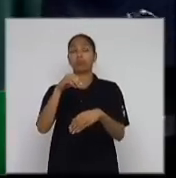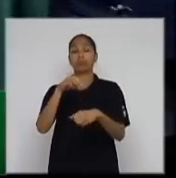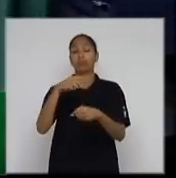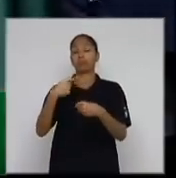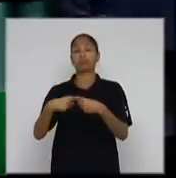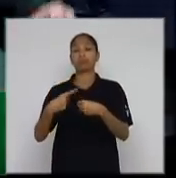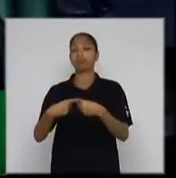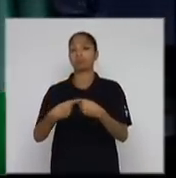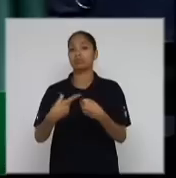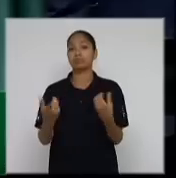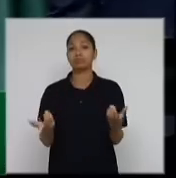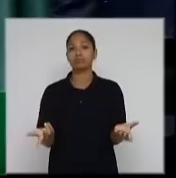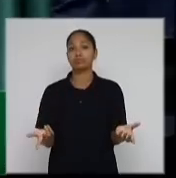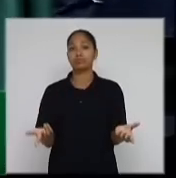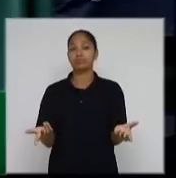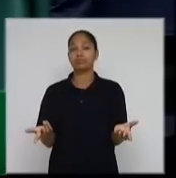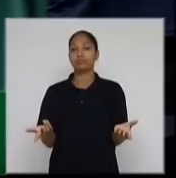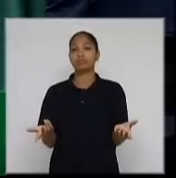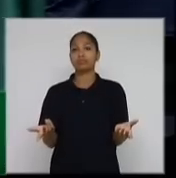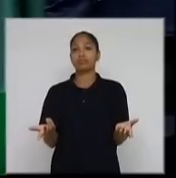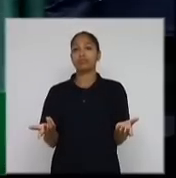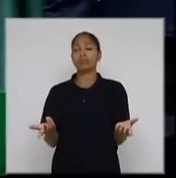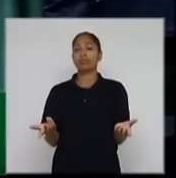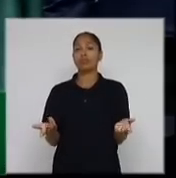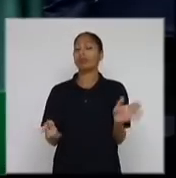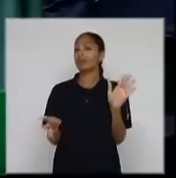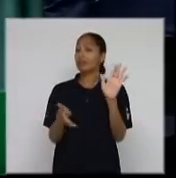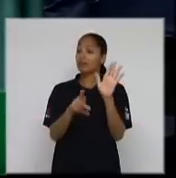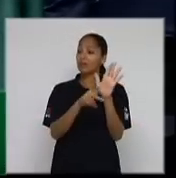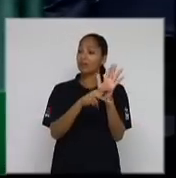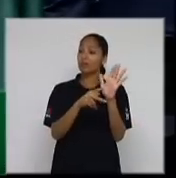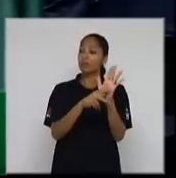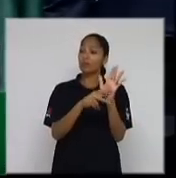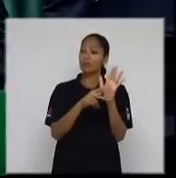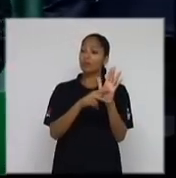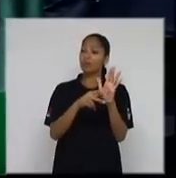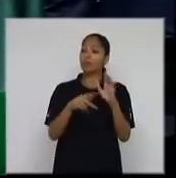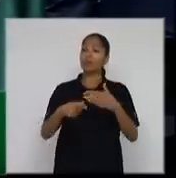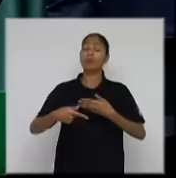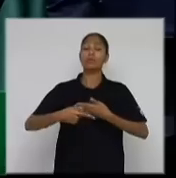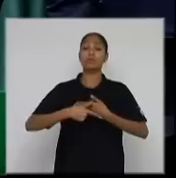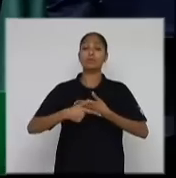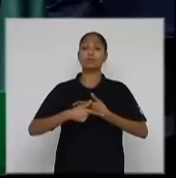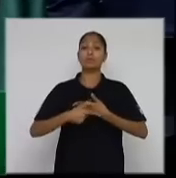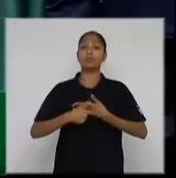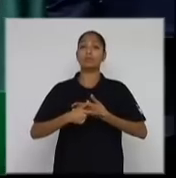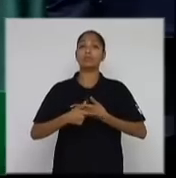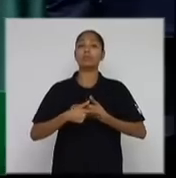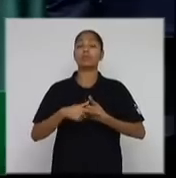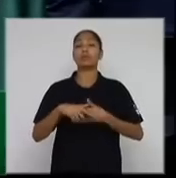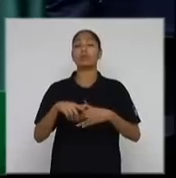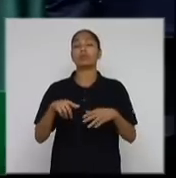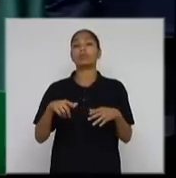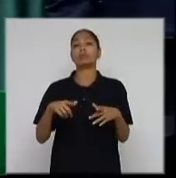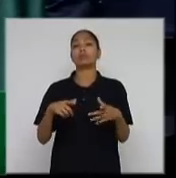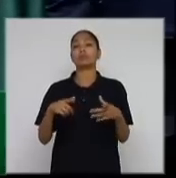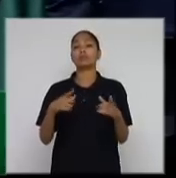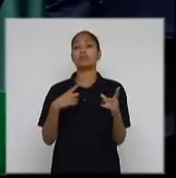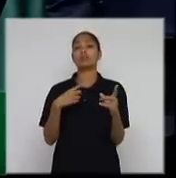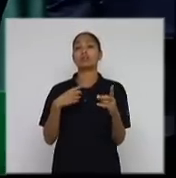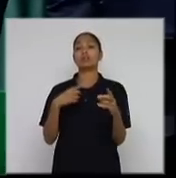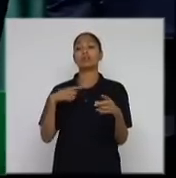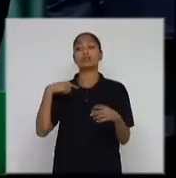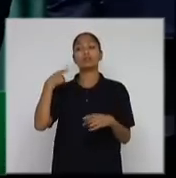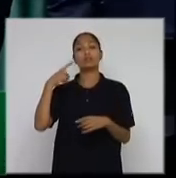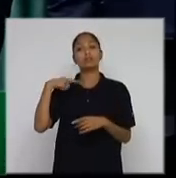Ninguém pode negar que é o papel do parlamentar ser o interlocutor do município